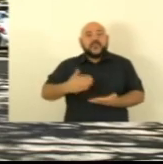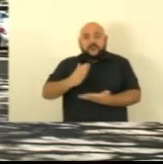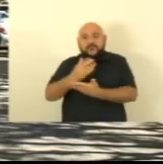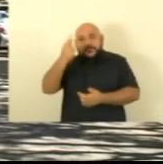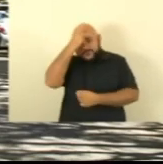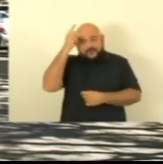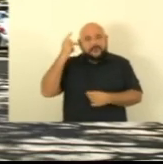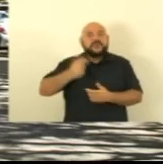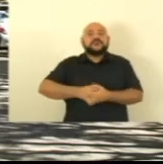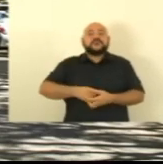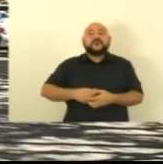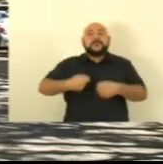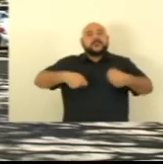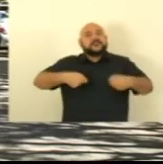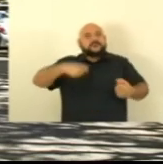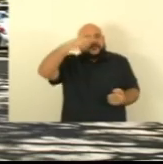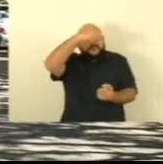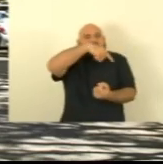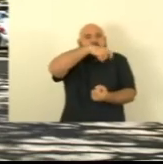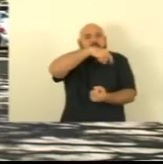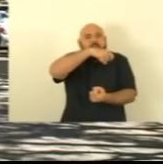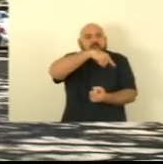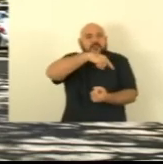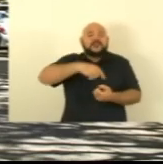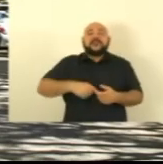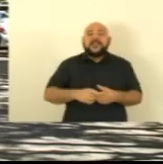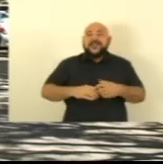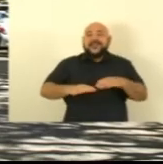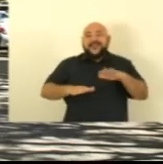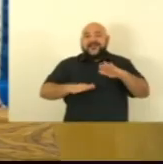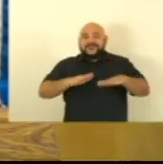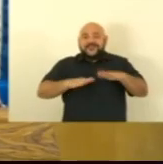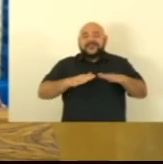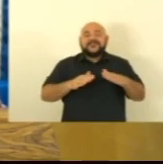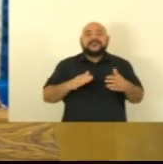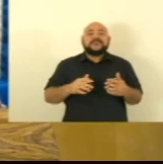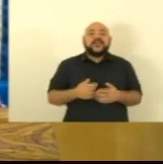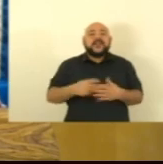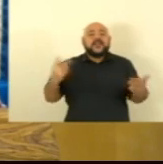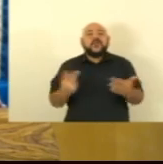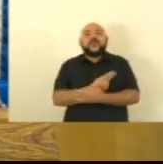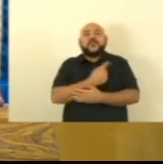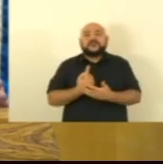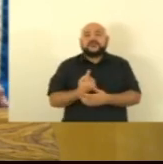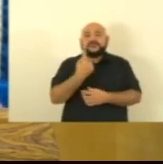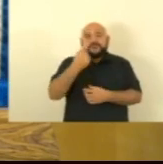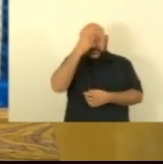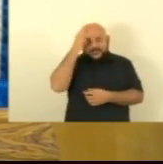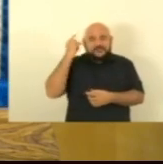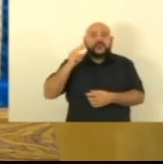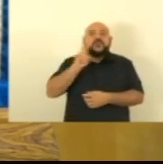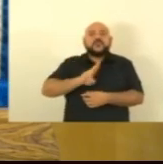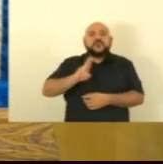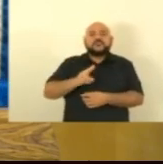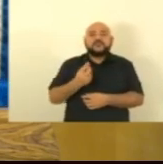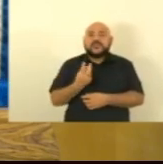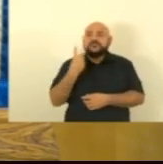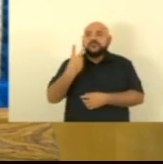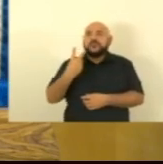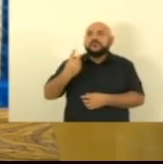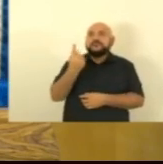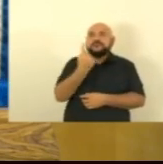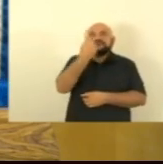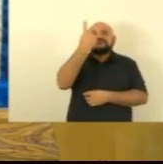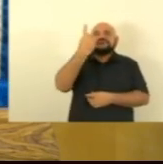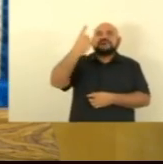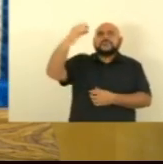um frasco de soro para 2 pessoas, ou até mesmo uma medicação com 2 pessoas. Então fica aqui registrado a nossa indignação, a